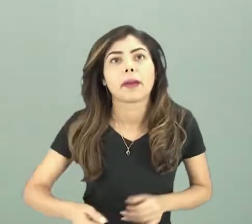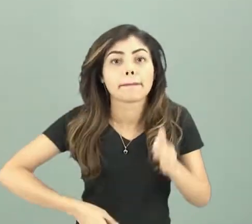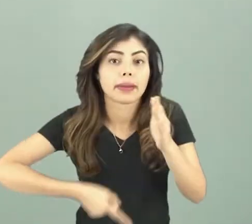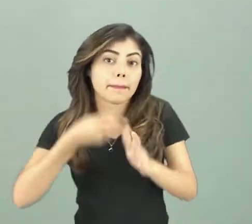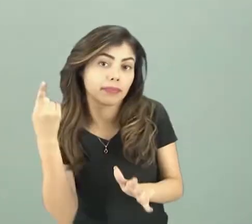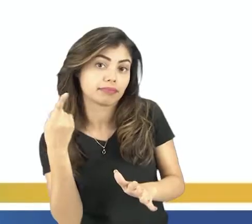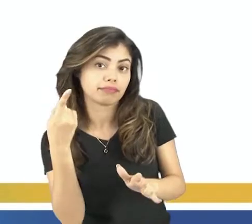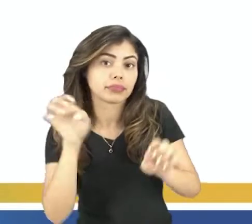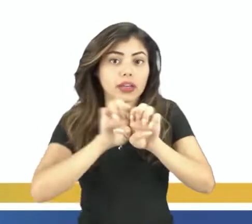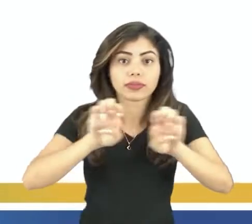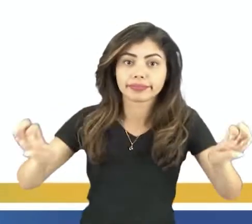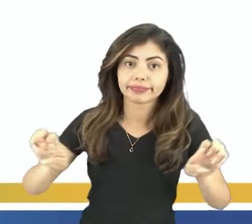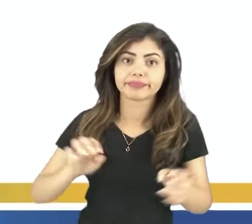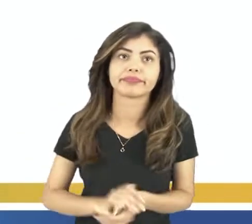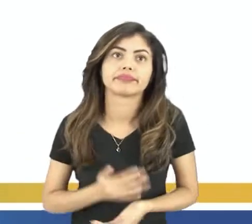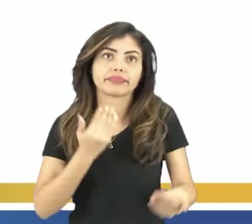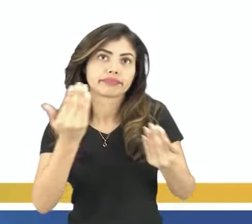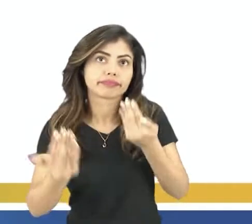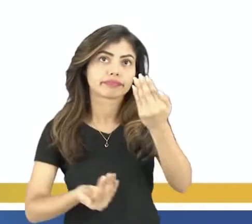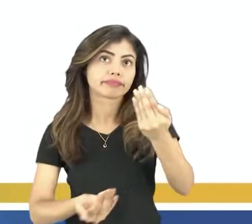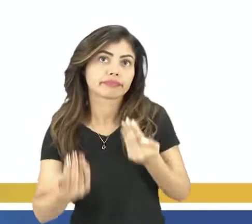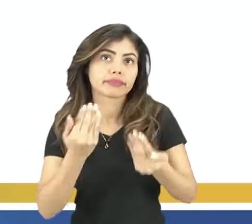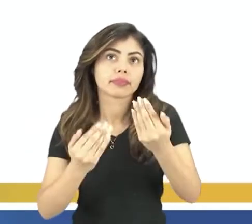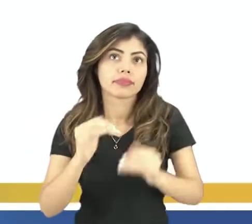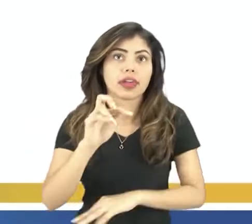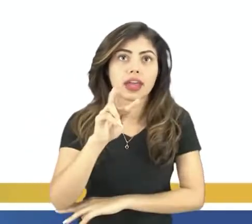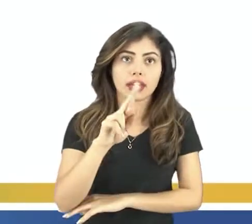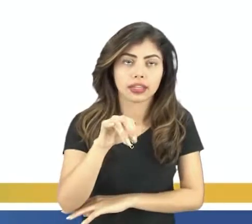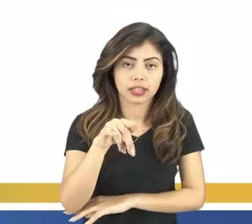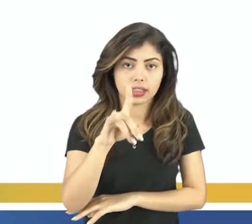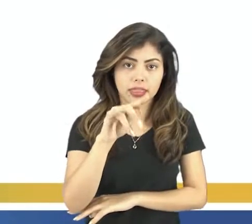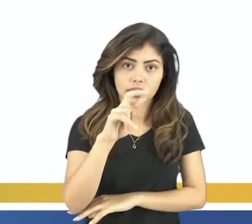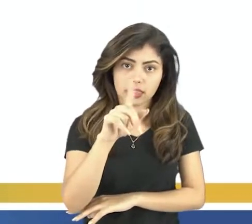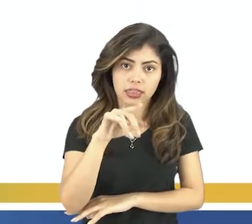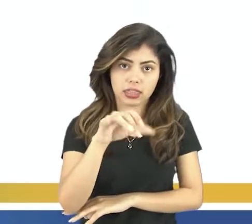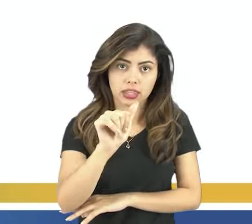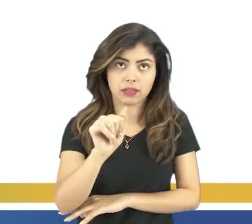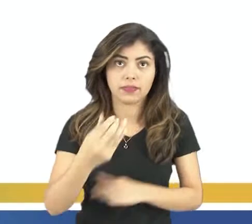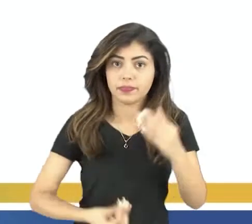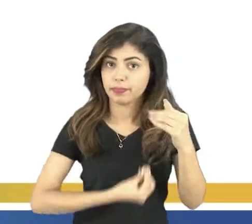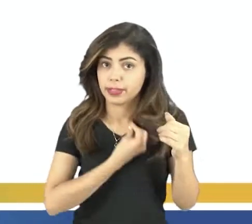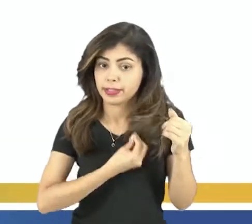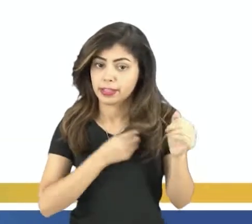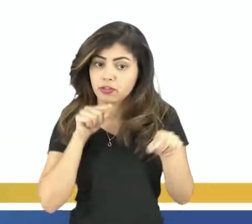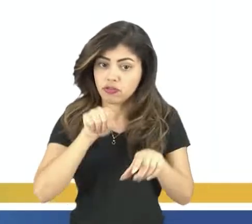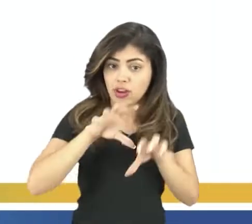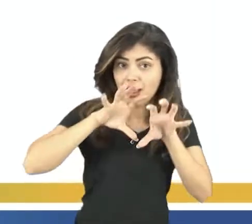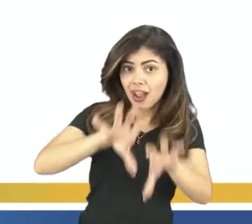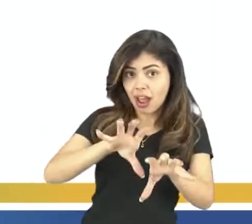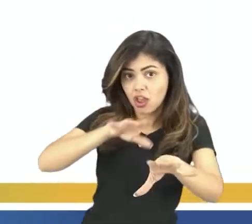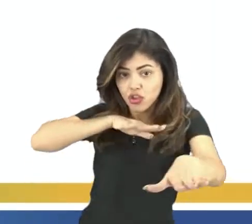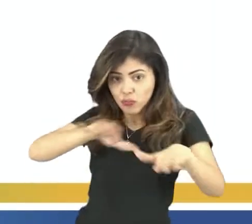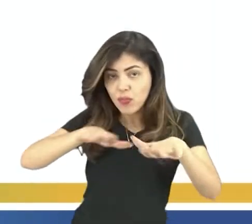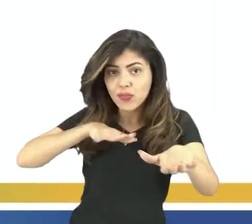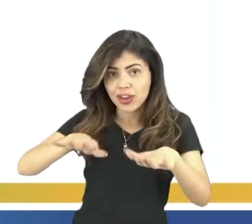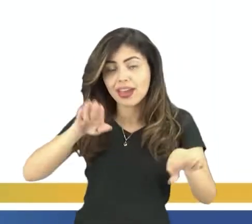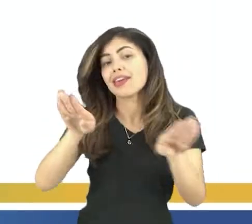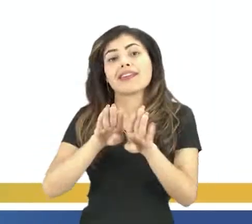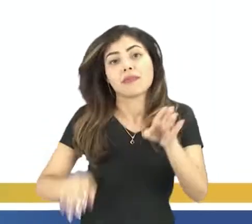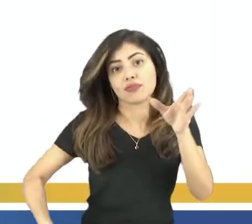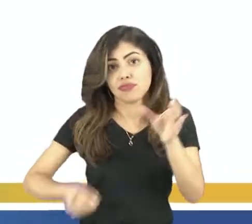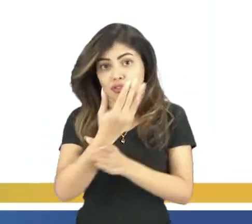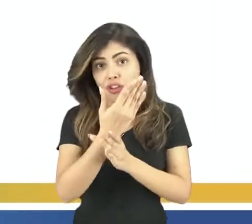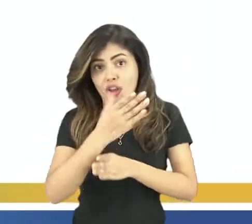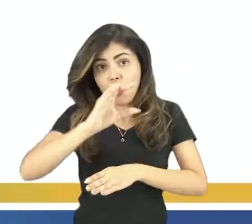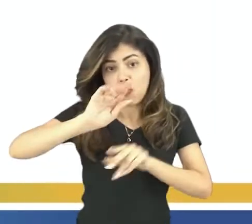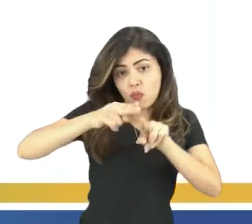a equação ali, ó. Relacionar as grandezas que estão presentes nesse ato de carga se mover e criar um campo